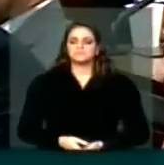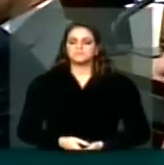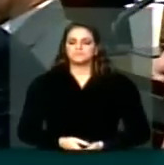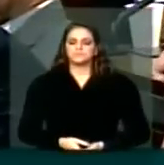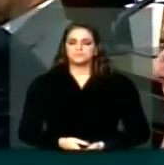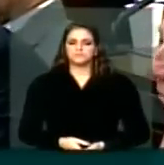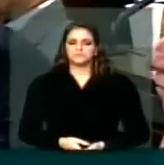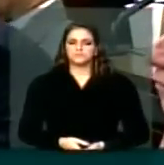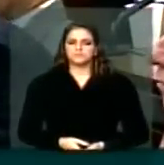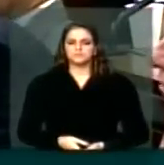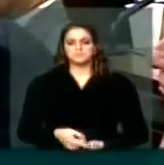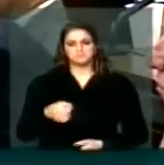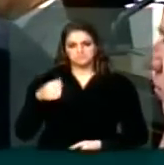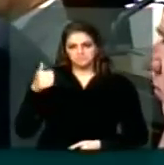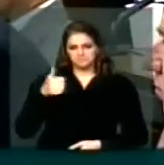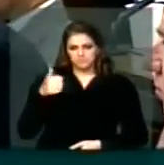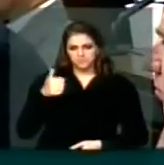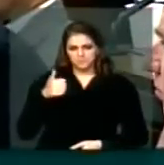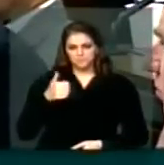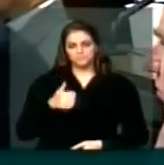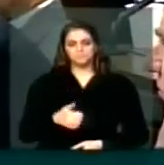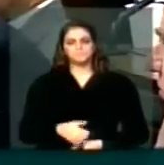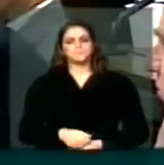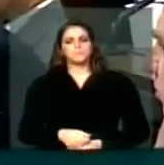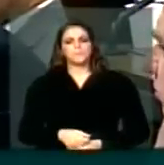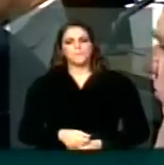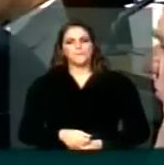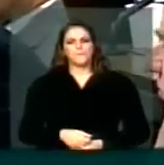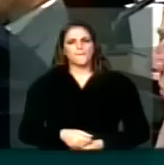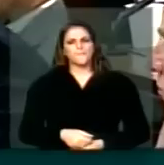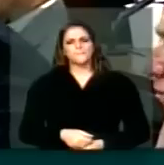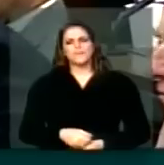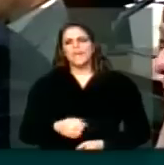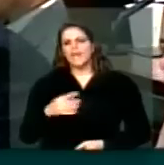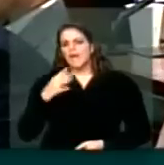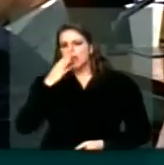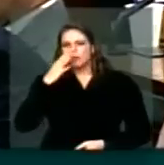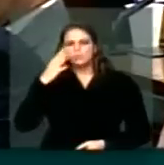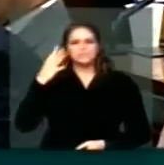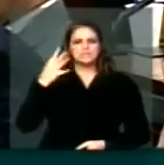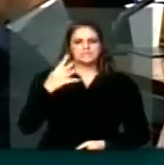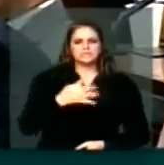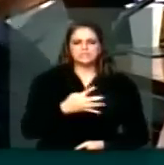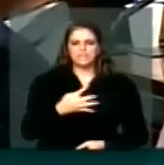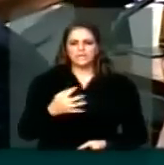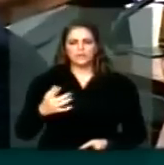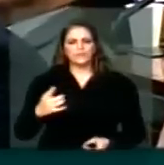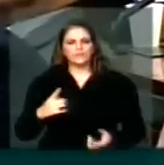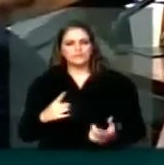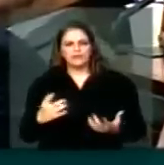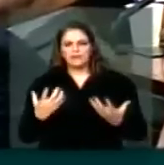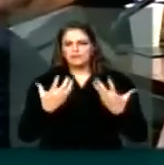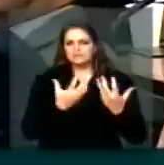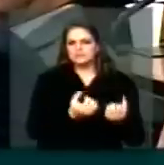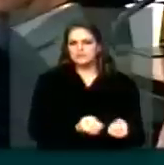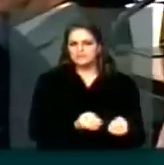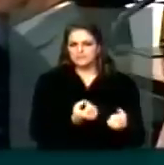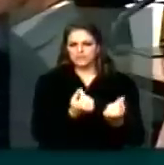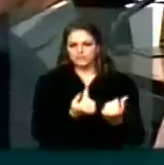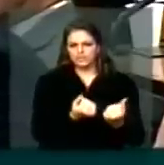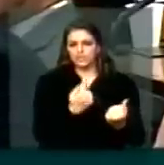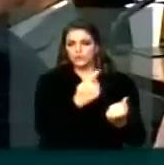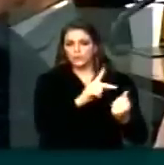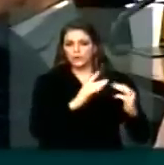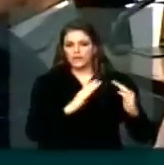Eduardo Cunha. A primeira delas, a denúncia de que havia o recebimento de dinheiro em sua residência